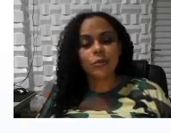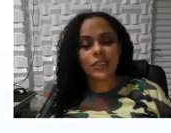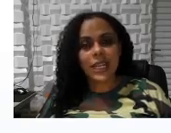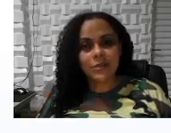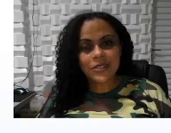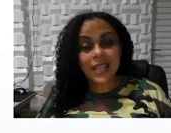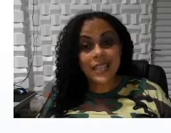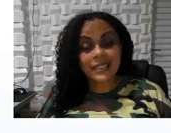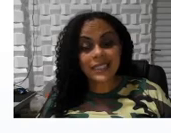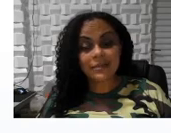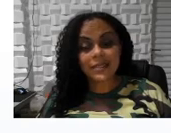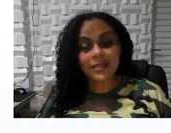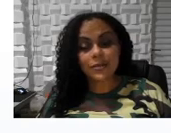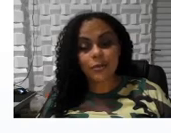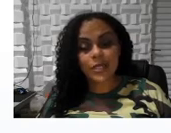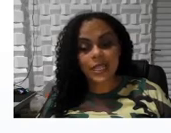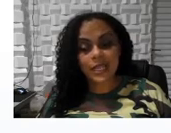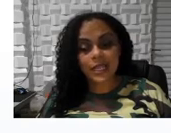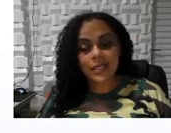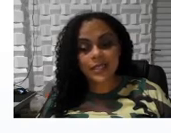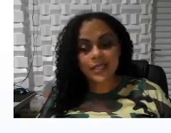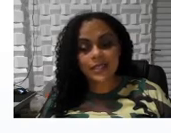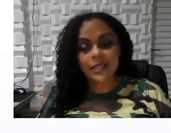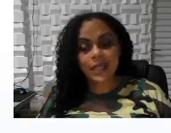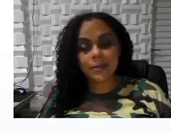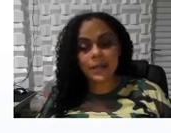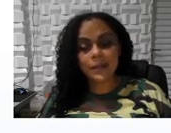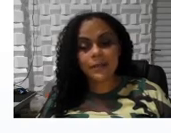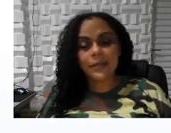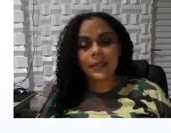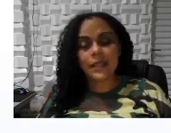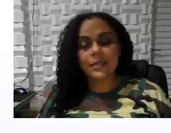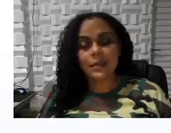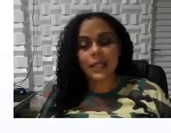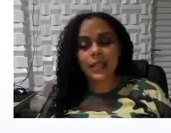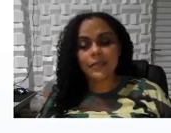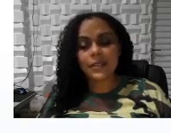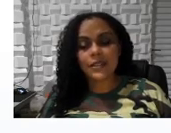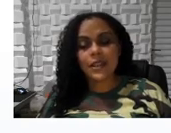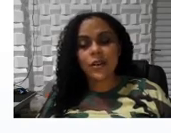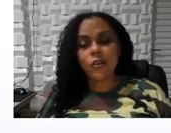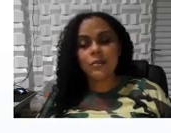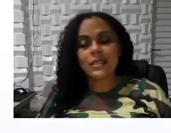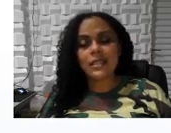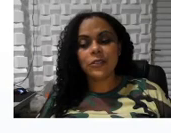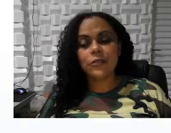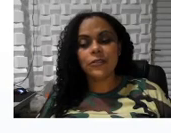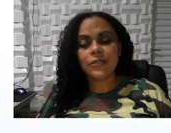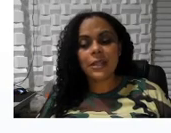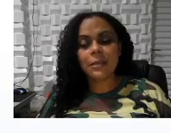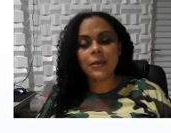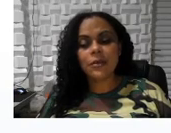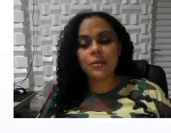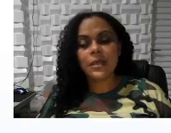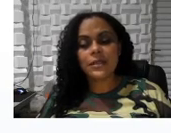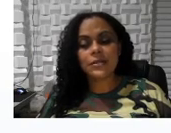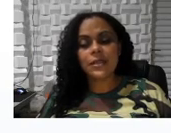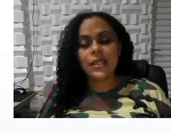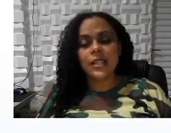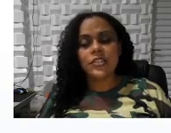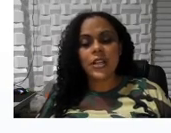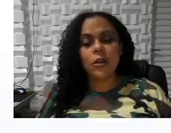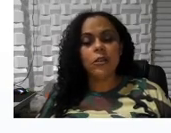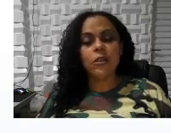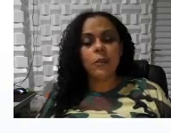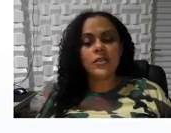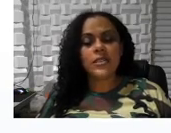Contamos as sílabas tônicas sempre das palavras, começando do fim para o começo. De acordo